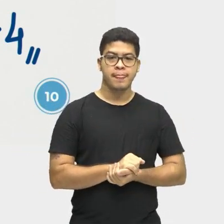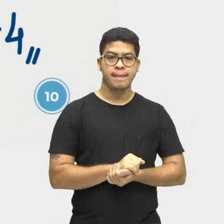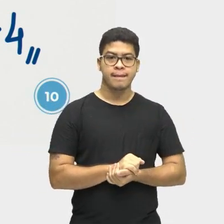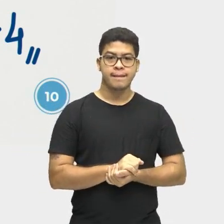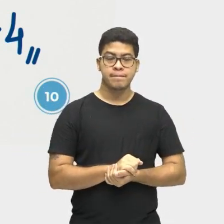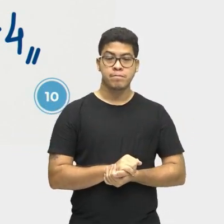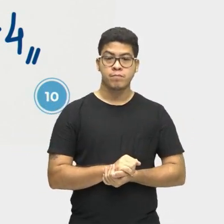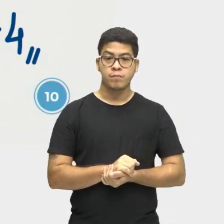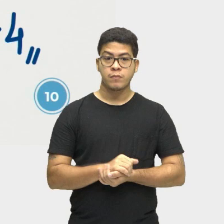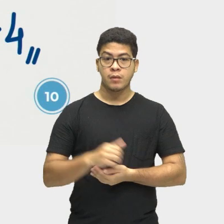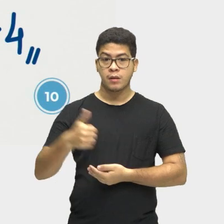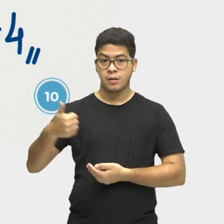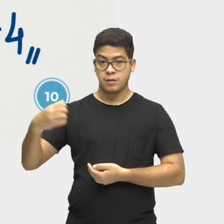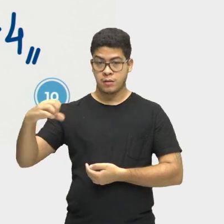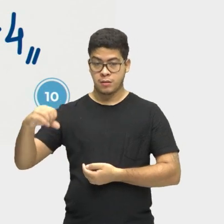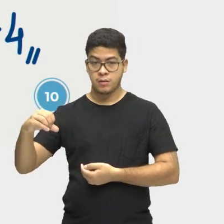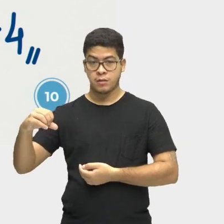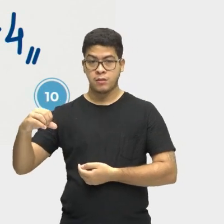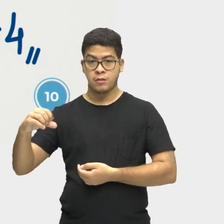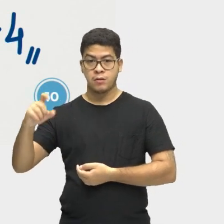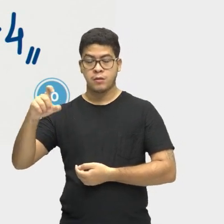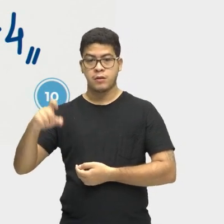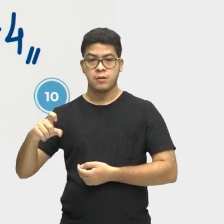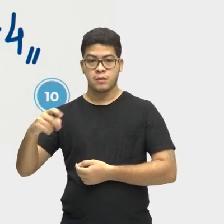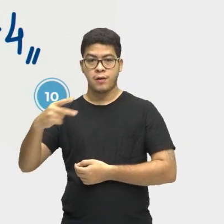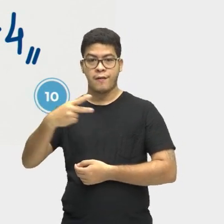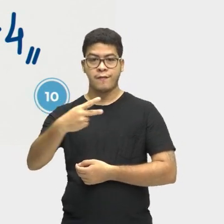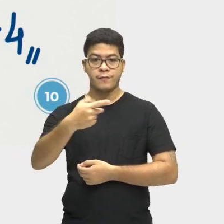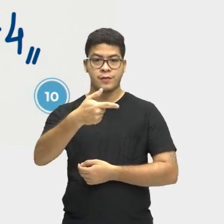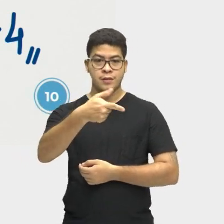Então ficou 19x igual a 27 mais 11.